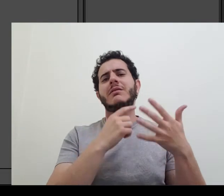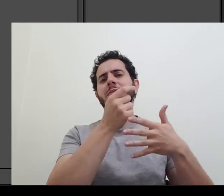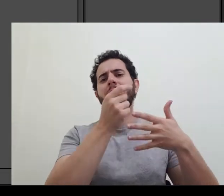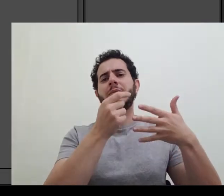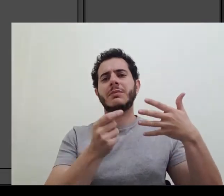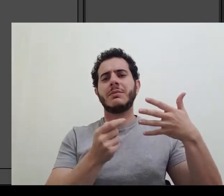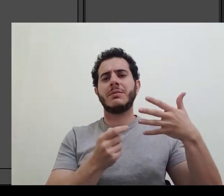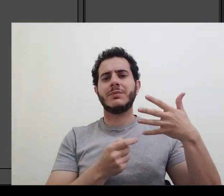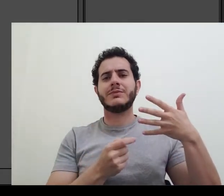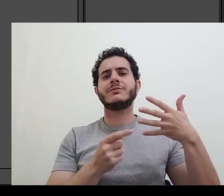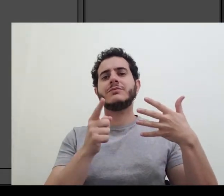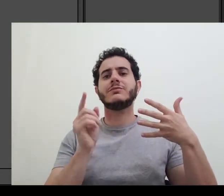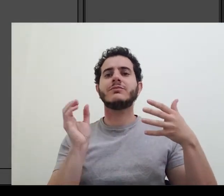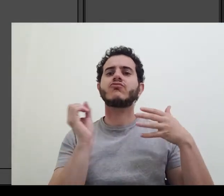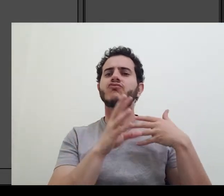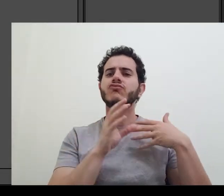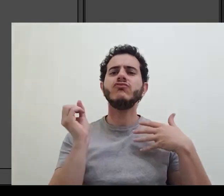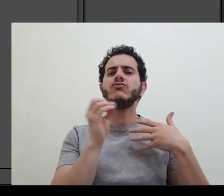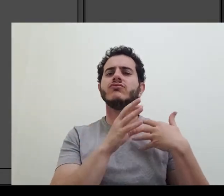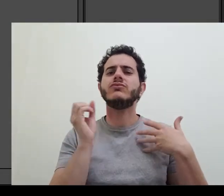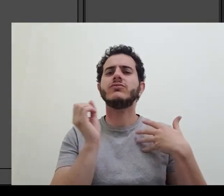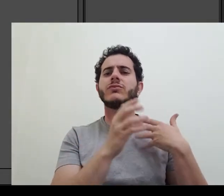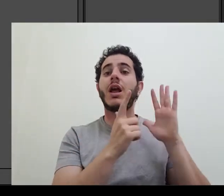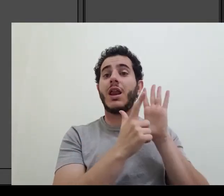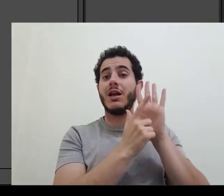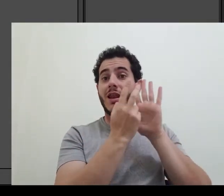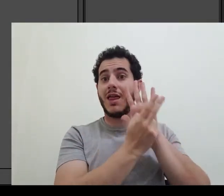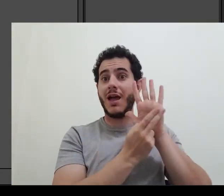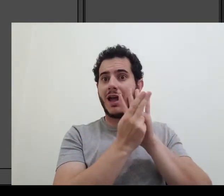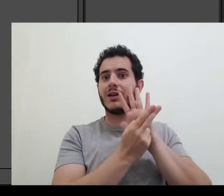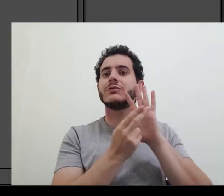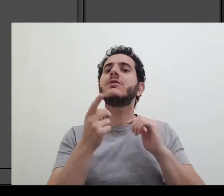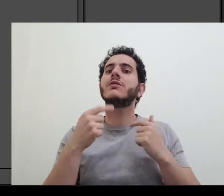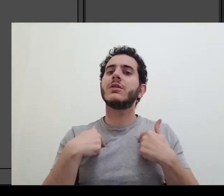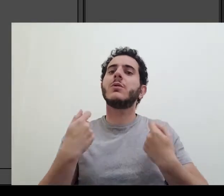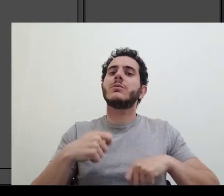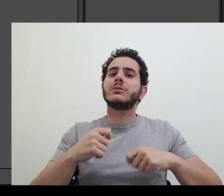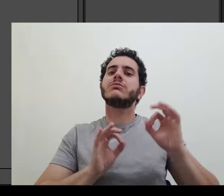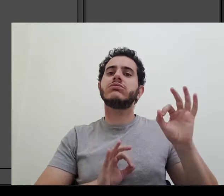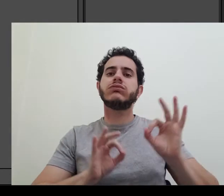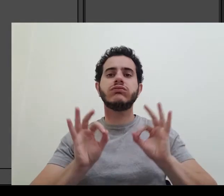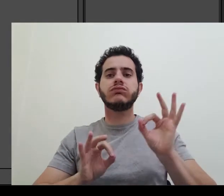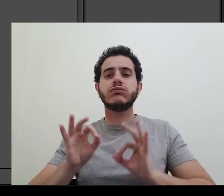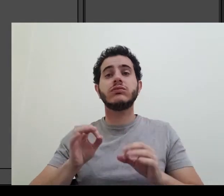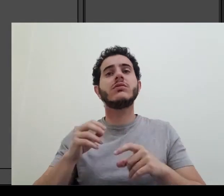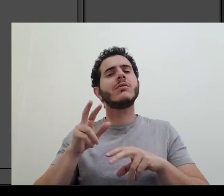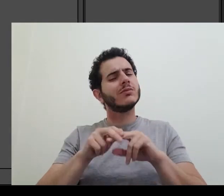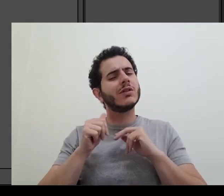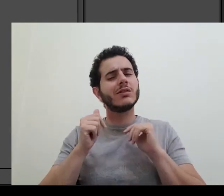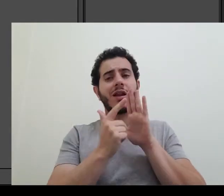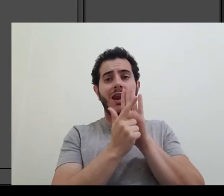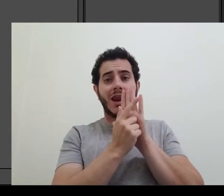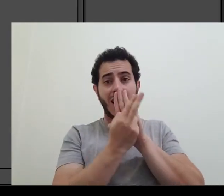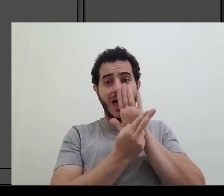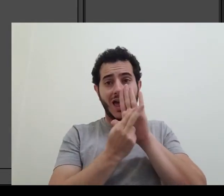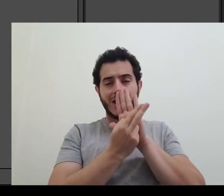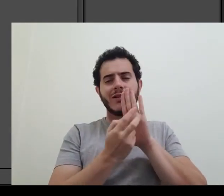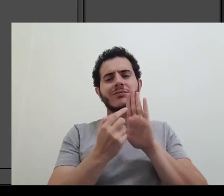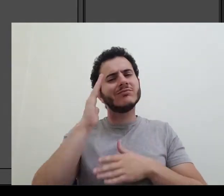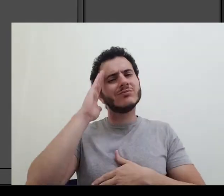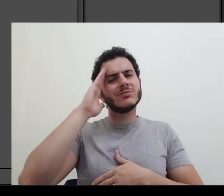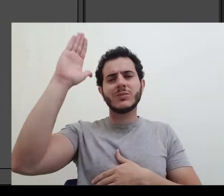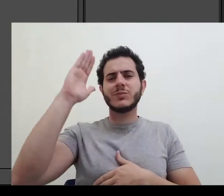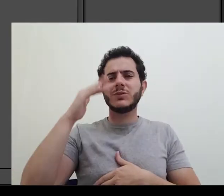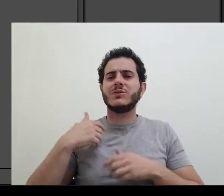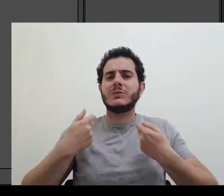da coleção. Conforme você vai alimentando o seu Lightroom, você precisa ir se organizando. O Lightroom é uma grande ferramenta de organização. Então, conforme